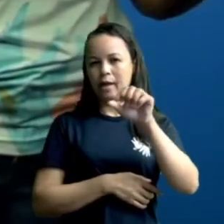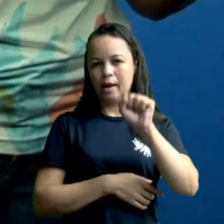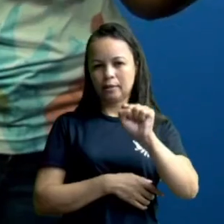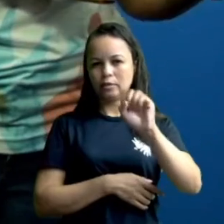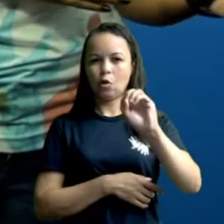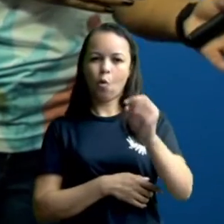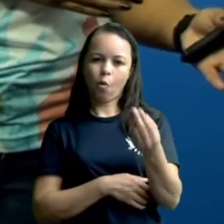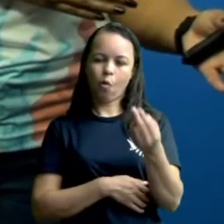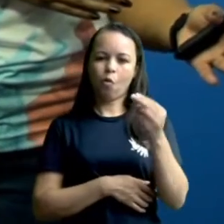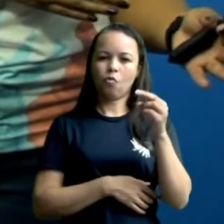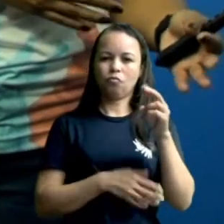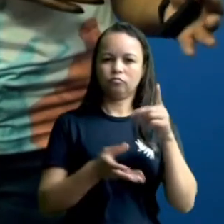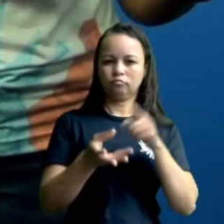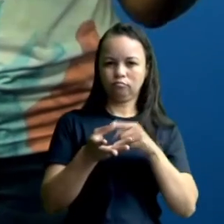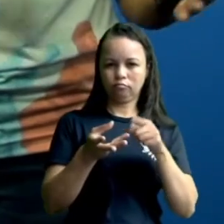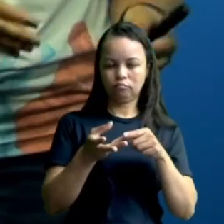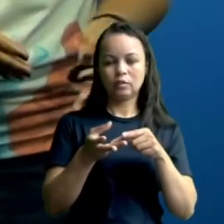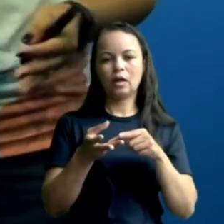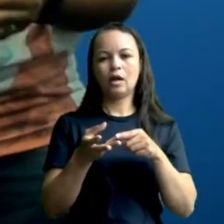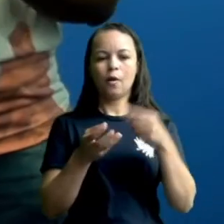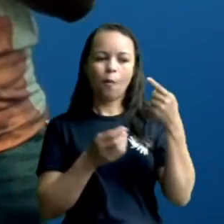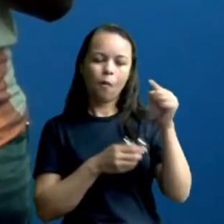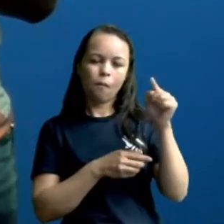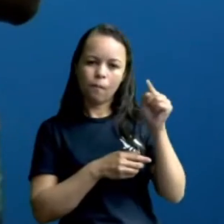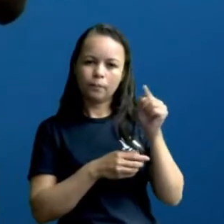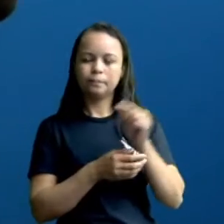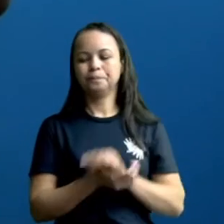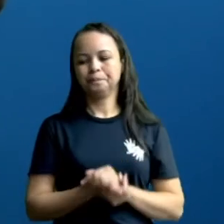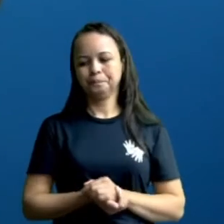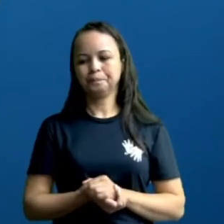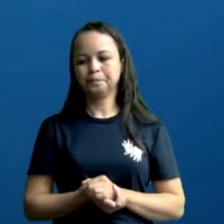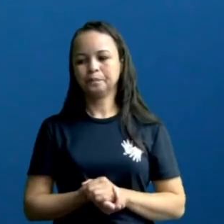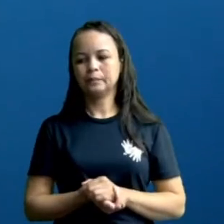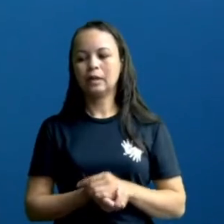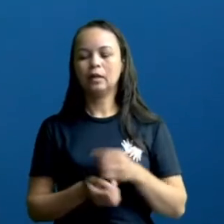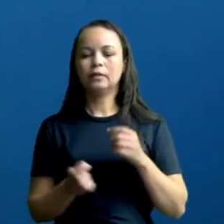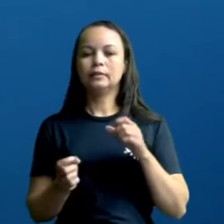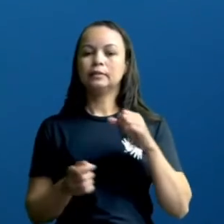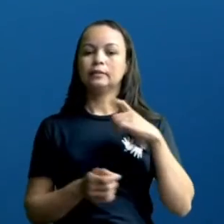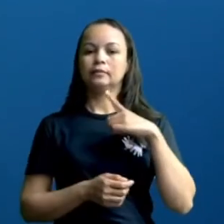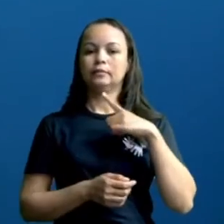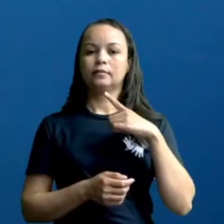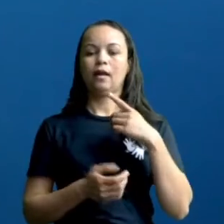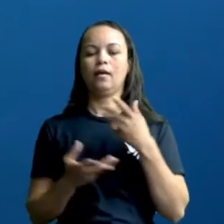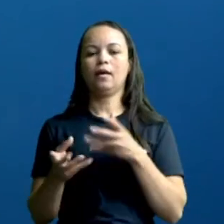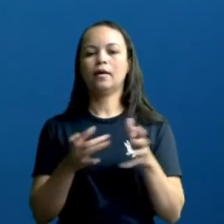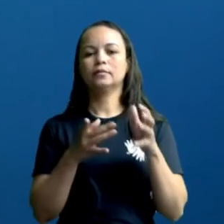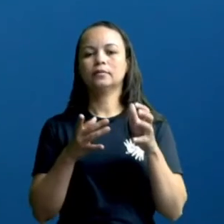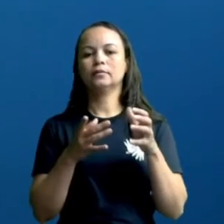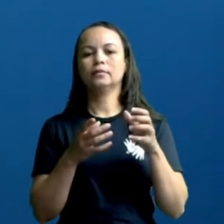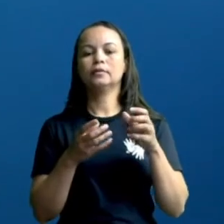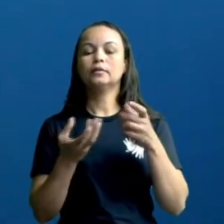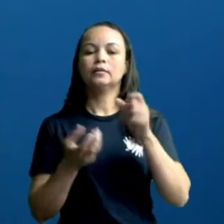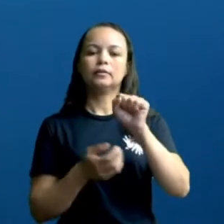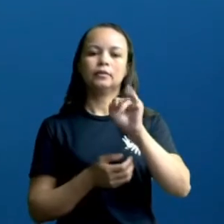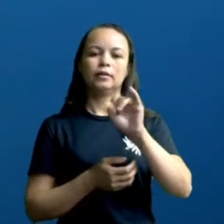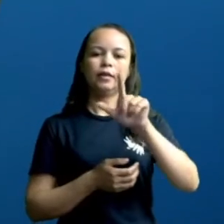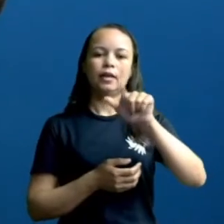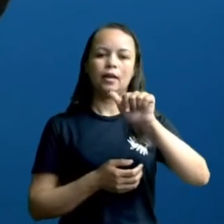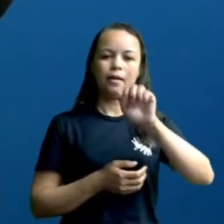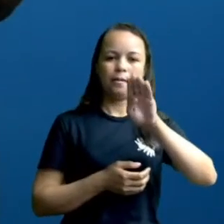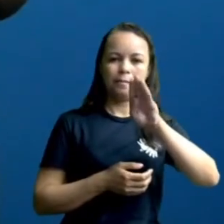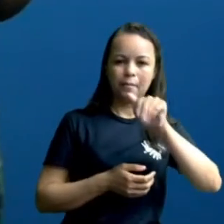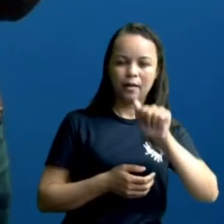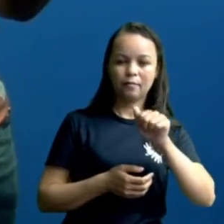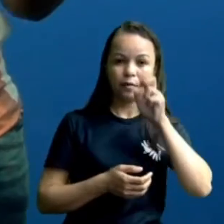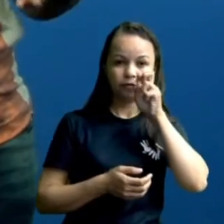vogal, eu coloco o acento. Se ela tem a penúltima sílaba mais forte, mas ela termina com